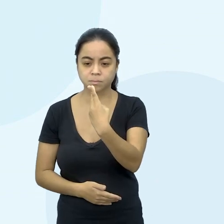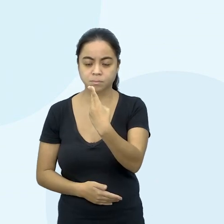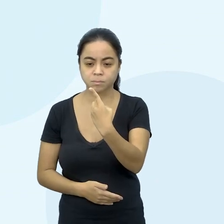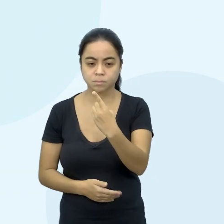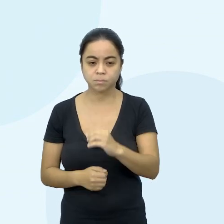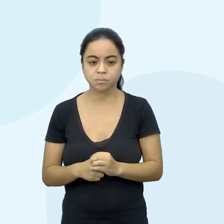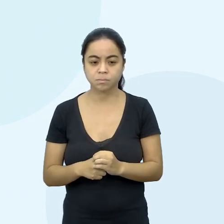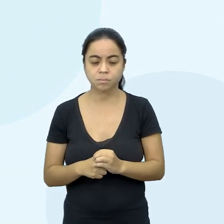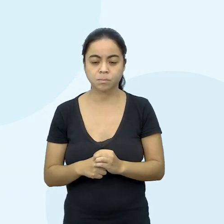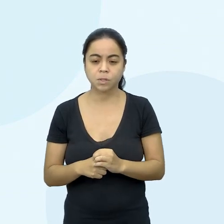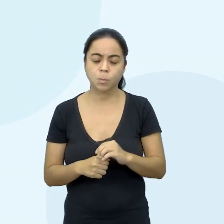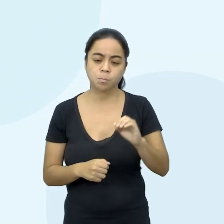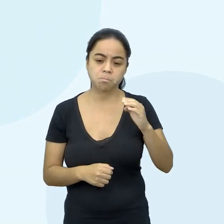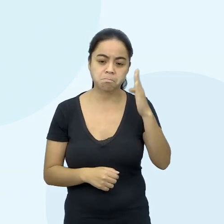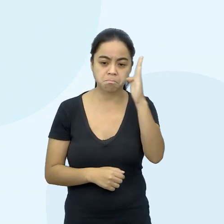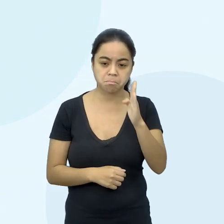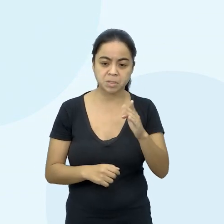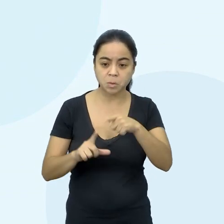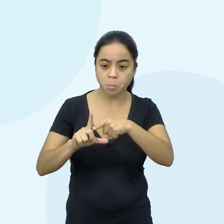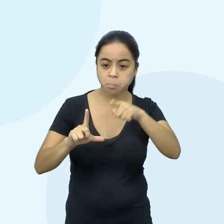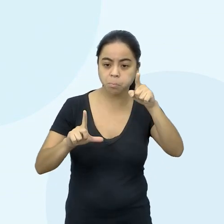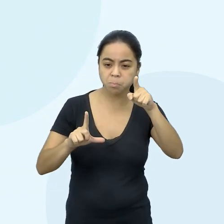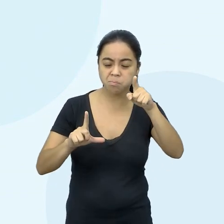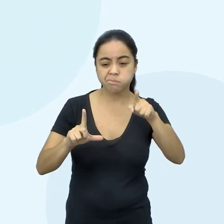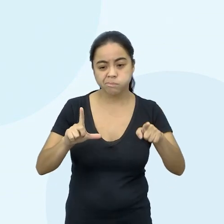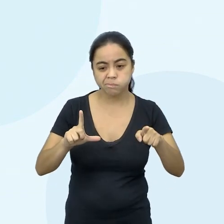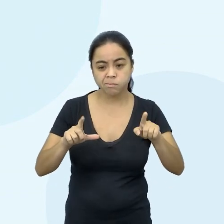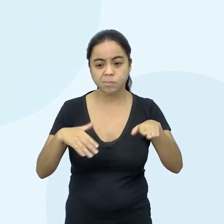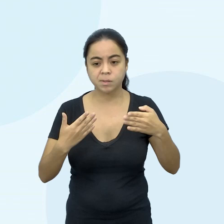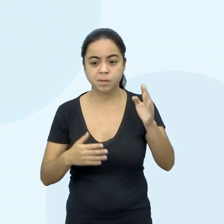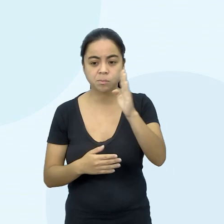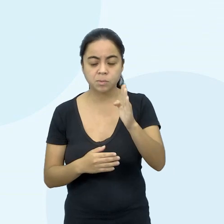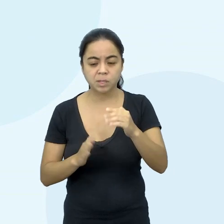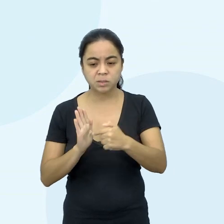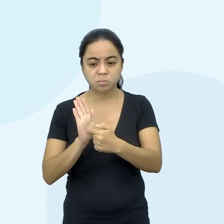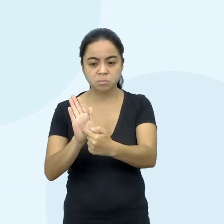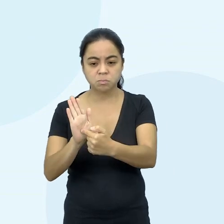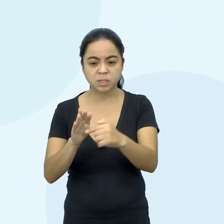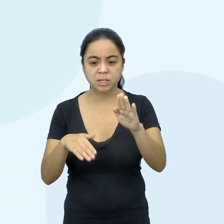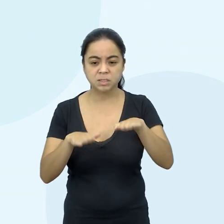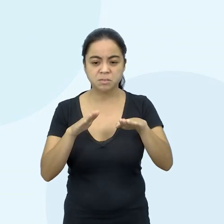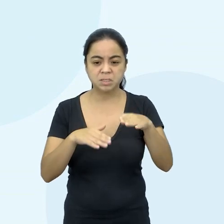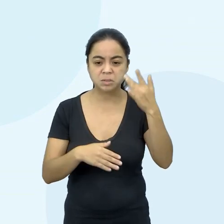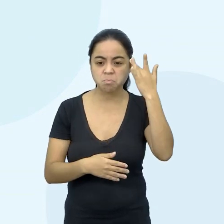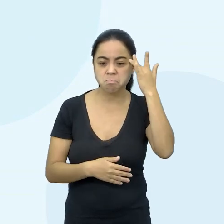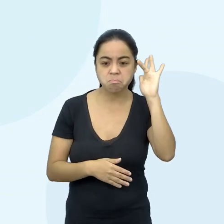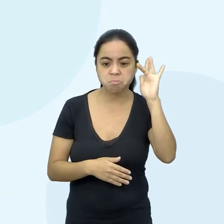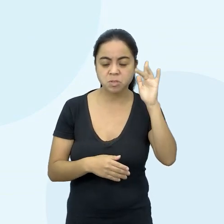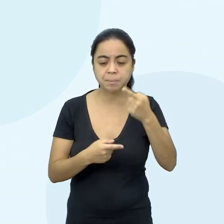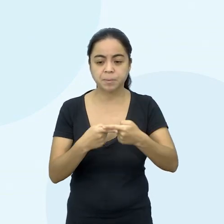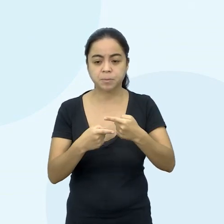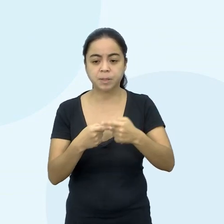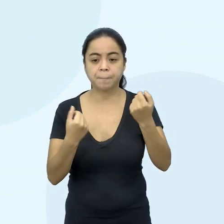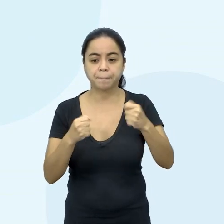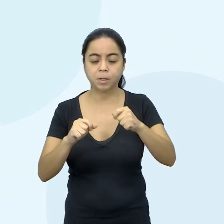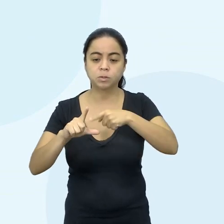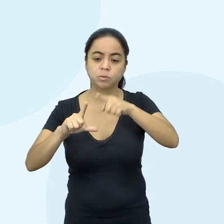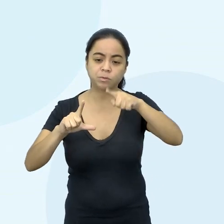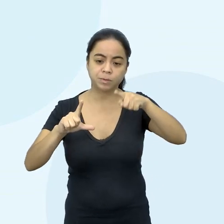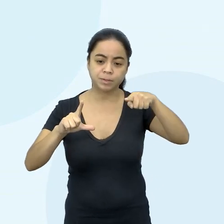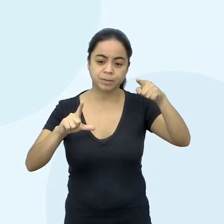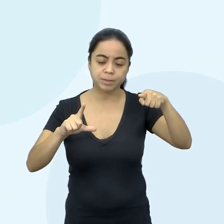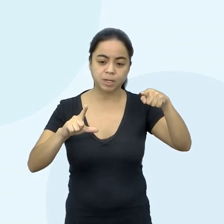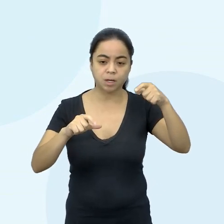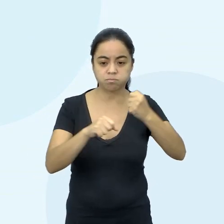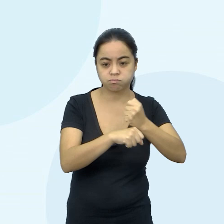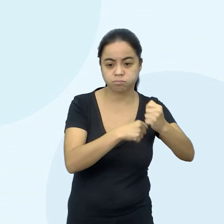subiu, o Brasil caiu. A gente deixou, por exemplo, o Brasil em destaque aí, não sabemos a posição exatamente dele, porque isso pode variar de um ano para o outro